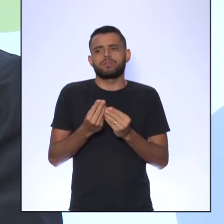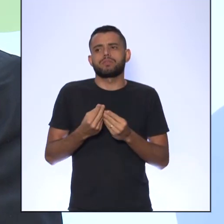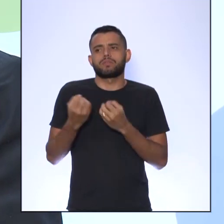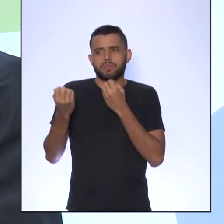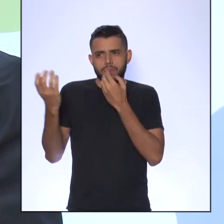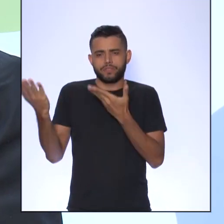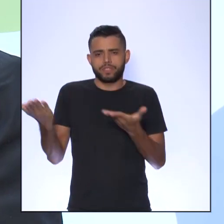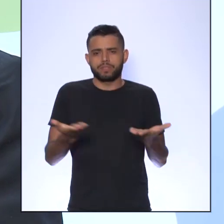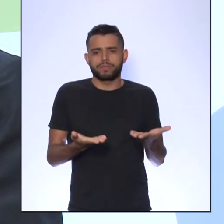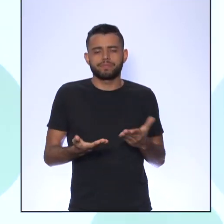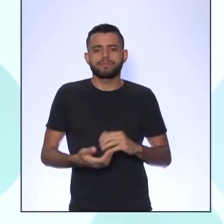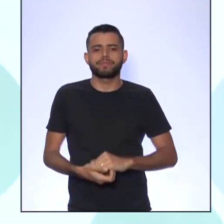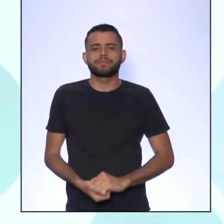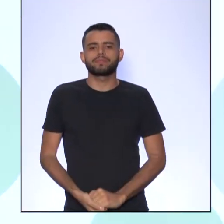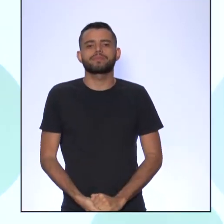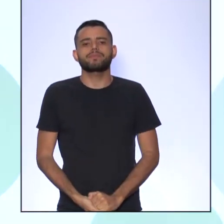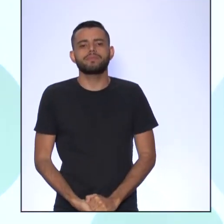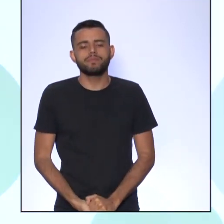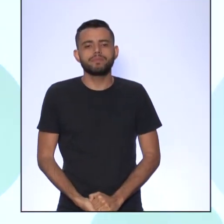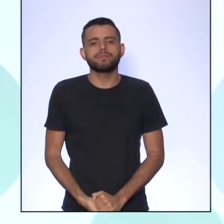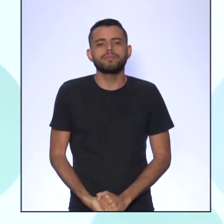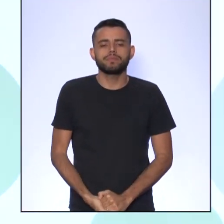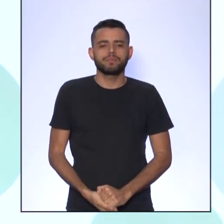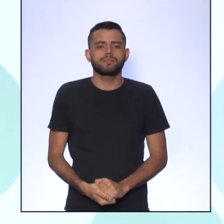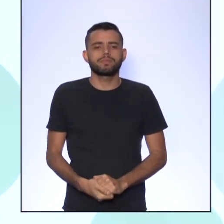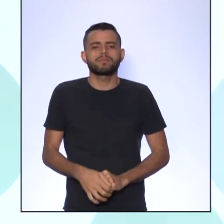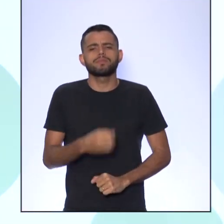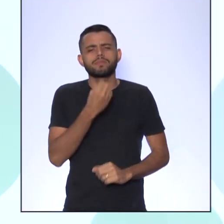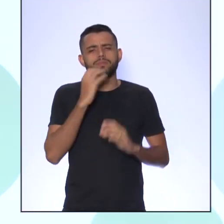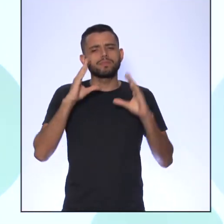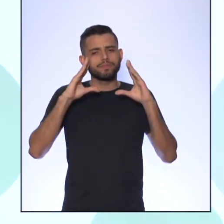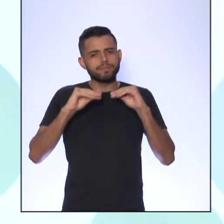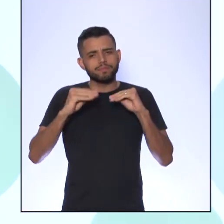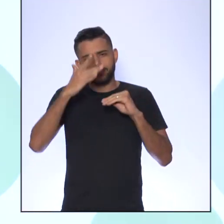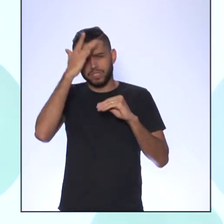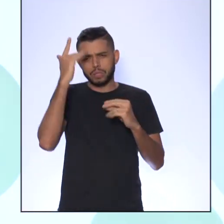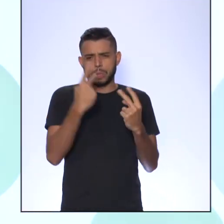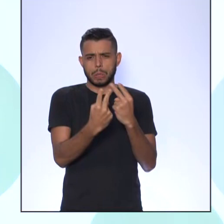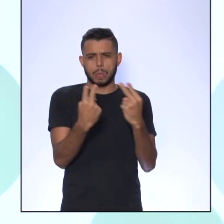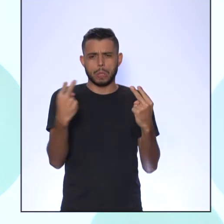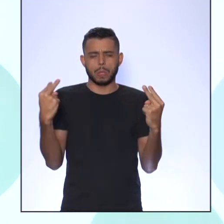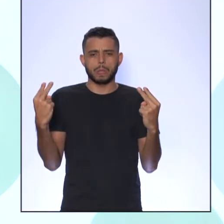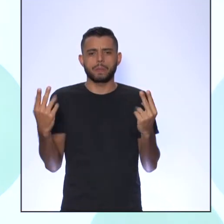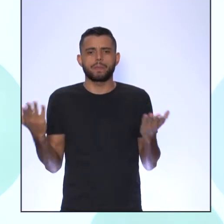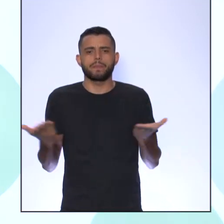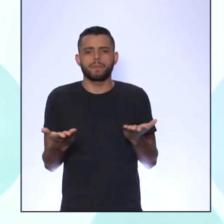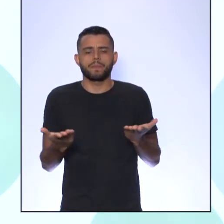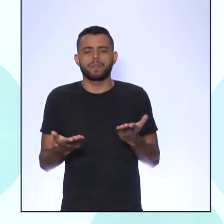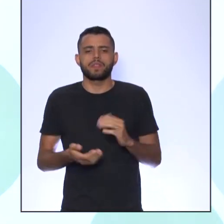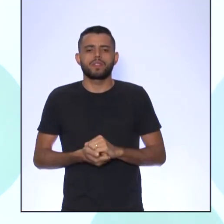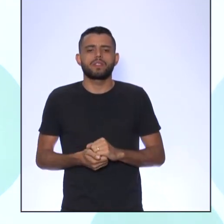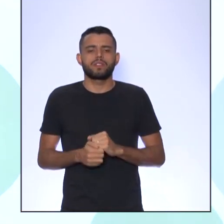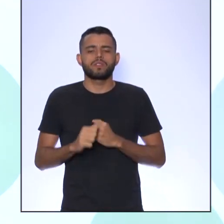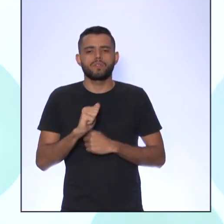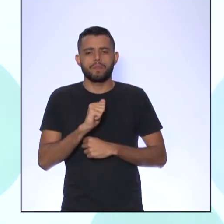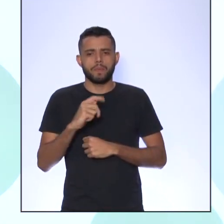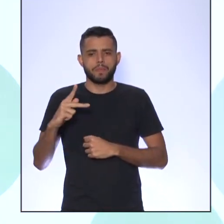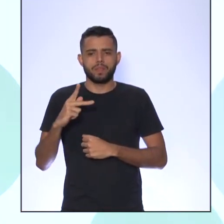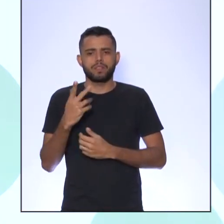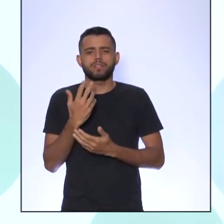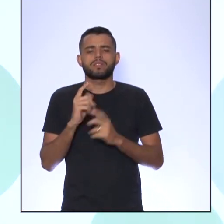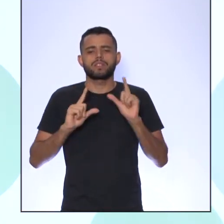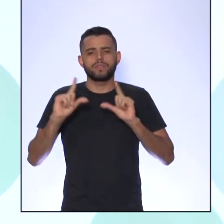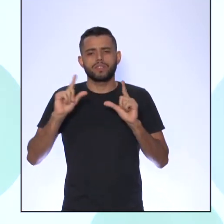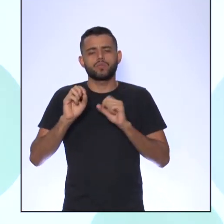Seide. Muito boa noite, secretário, a todo mundo que está assistindo a gente aí, né, pelos aplicativos, pela TV